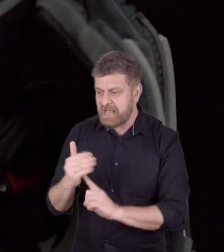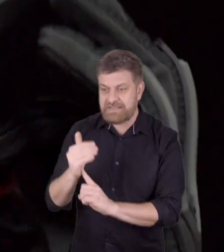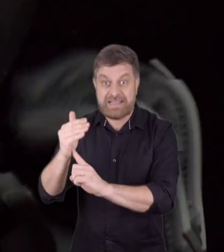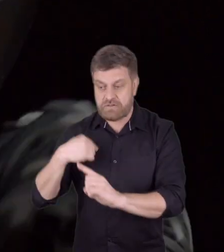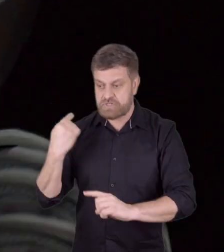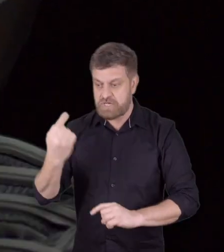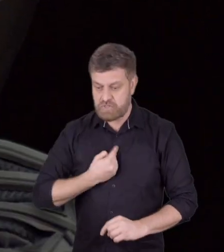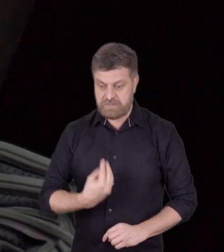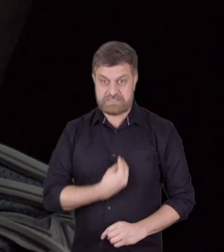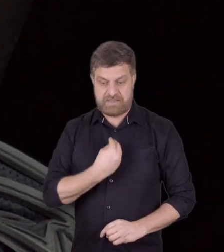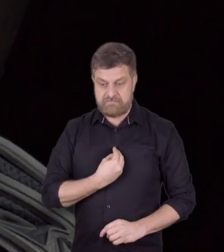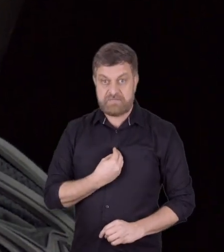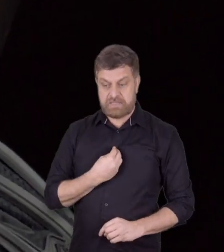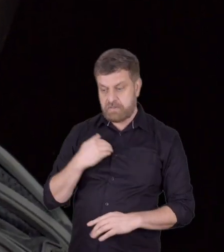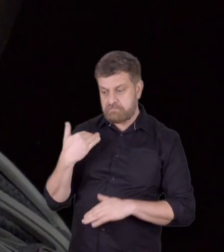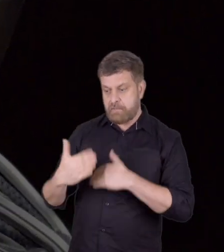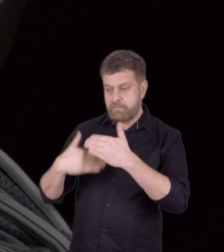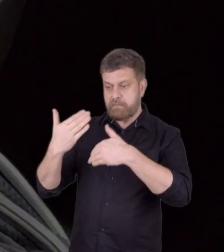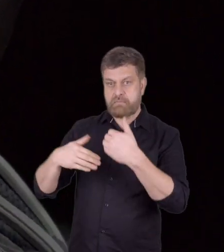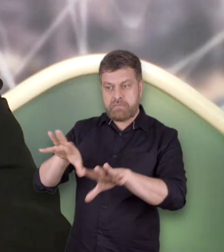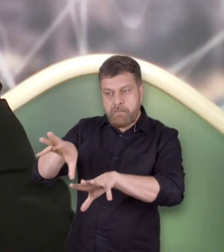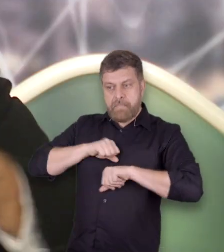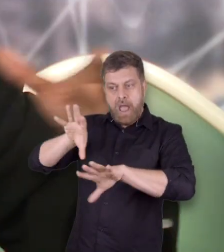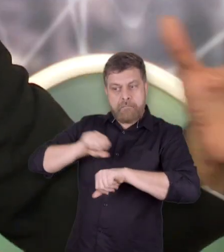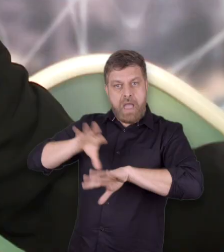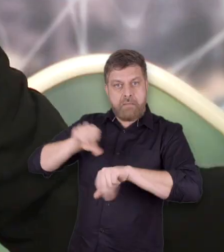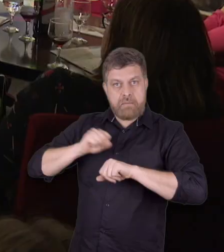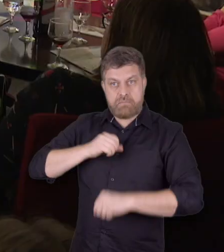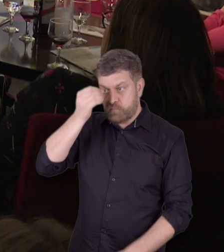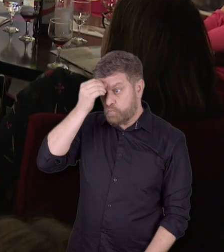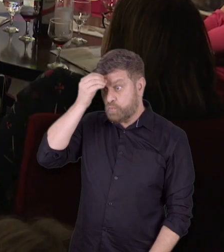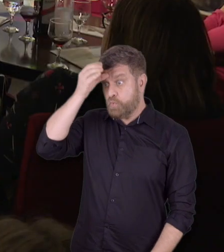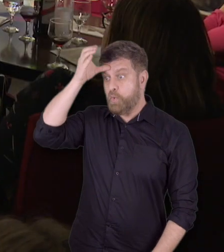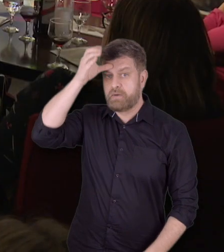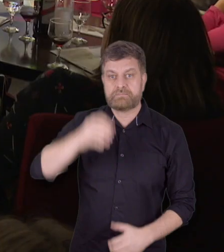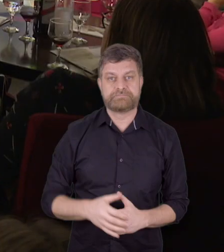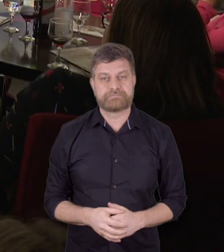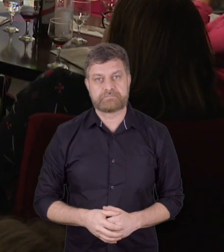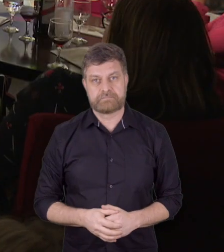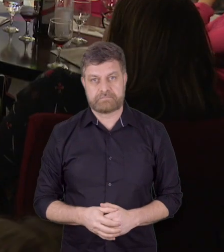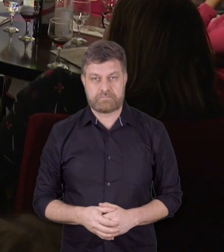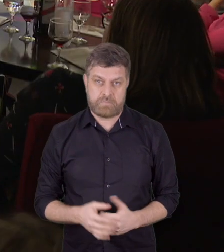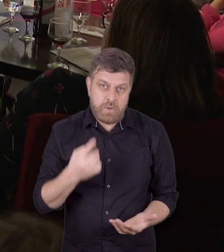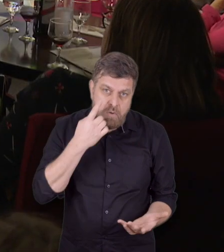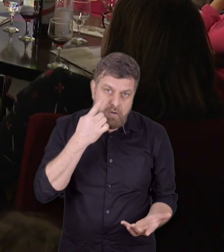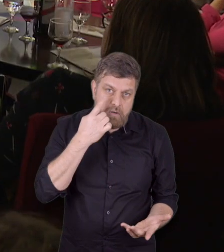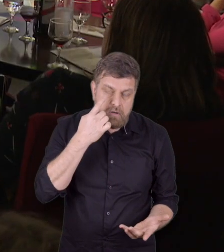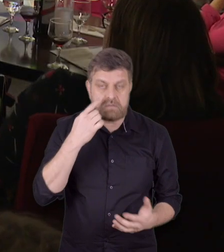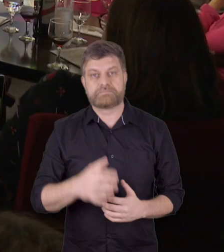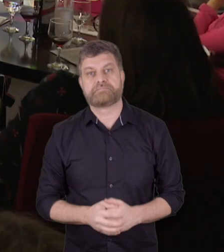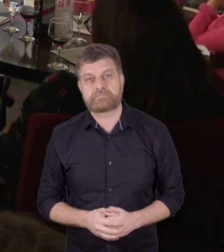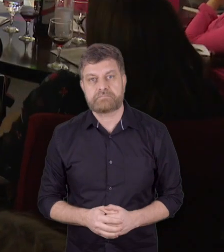mundo, ir enriquecendo e transformando o nosso mundo próprio, alargando os seus horizontes. Então, vejam,